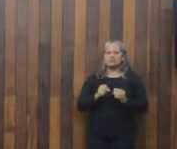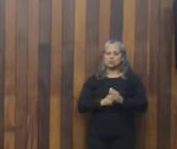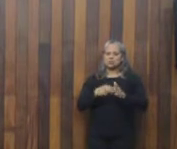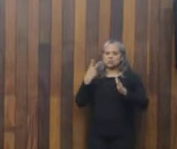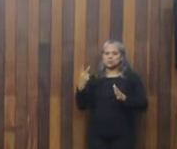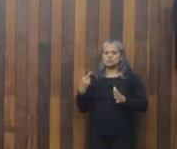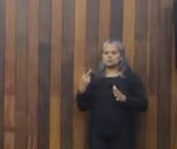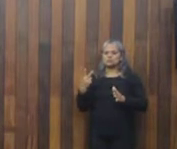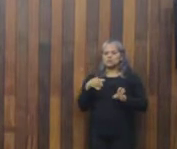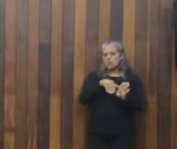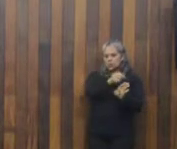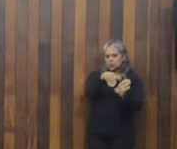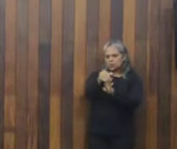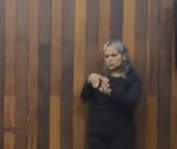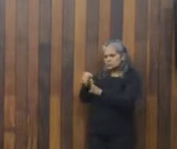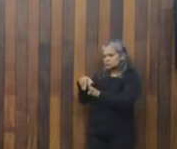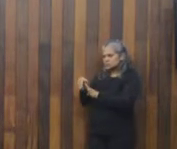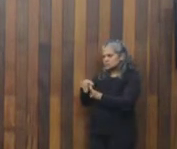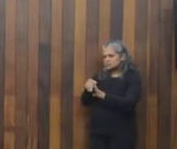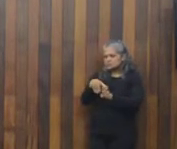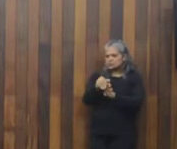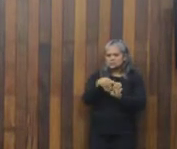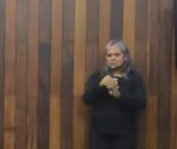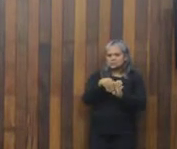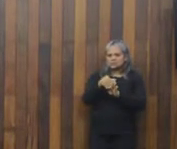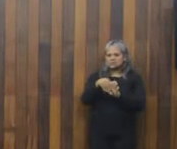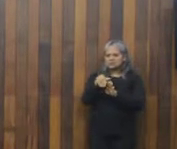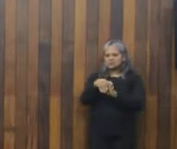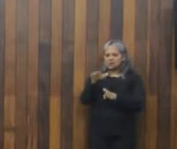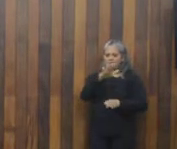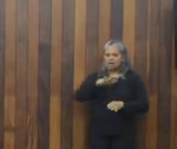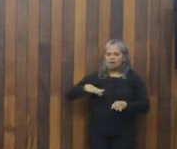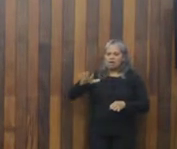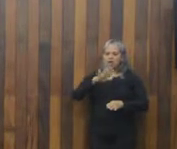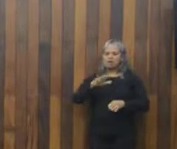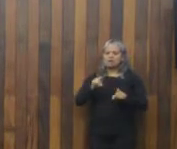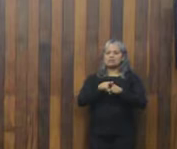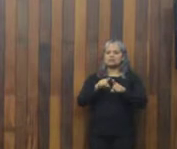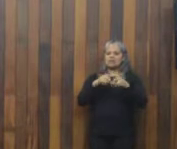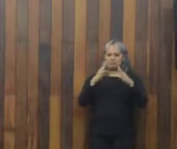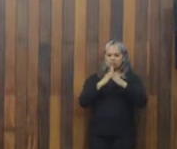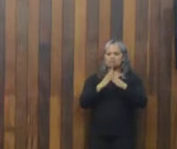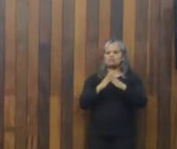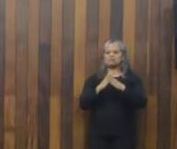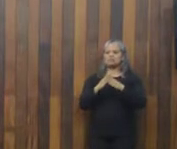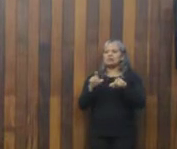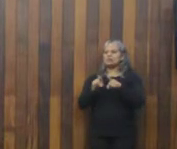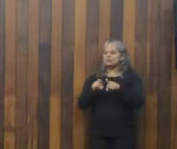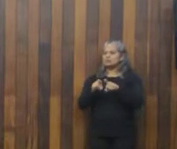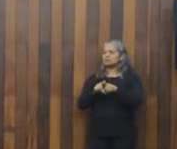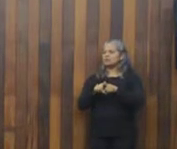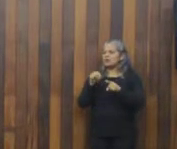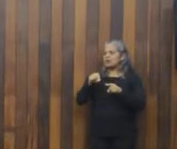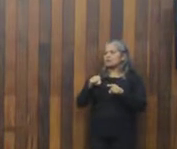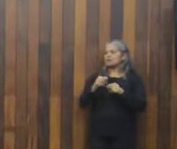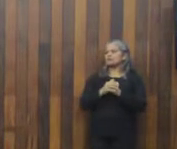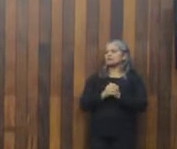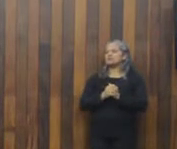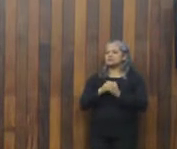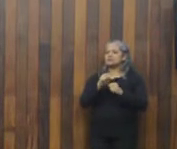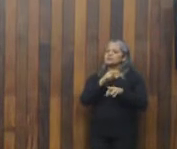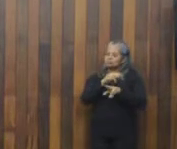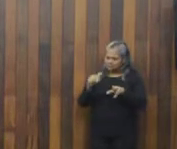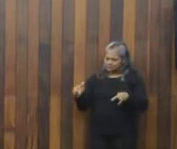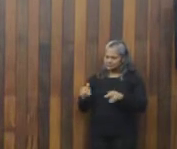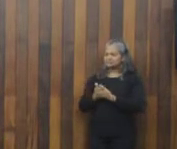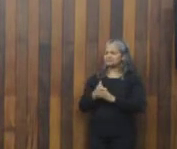conselheira do Conselho Regional de Corretores de Imóveis de Cabo Frio e conselheira fiscal do Convention Bureau de Cabo Frio, entre outros.